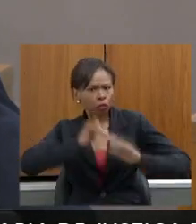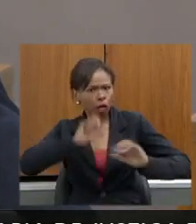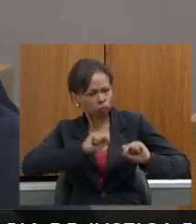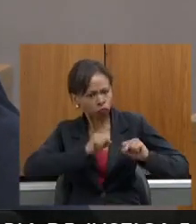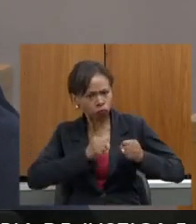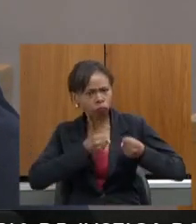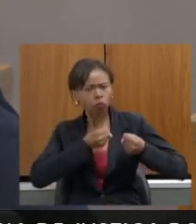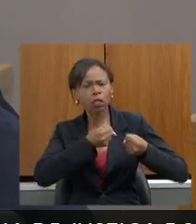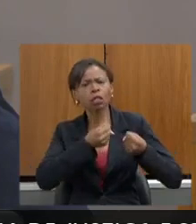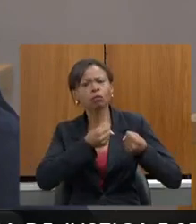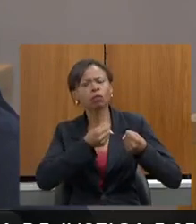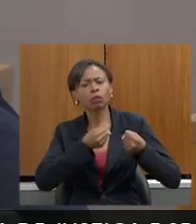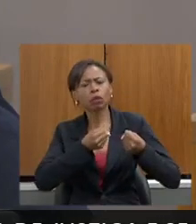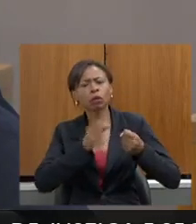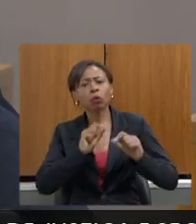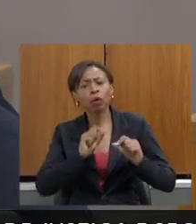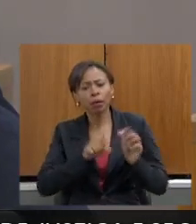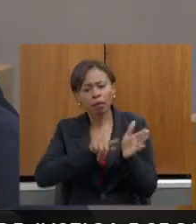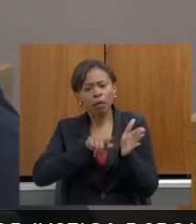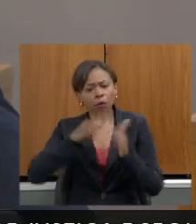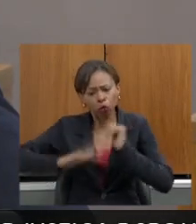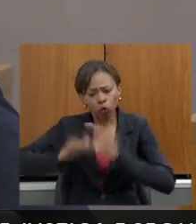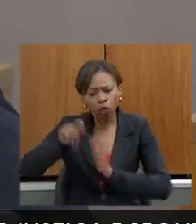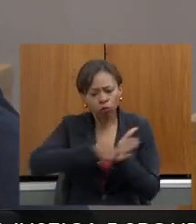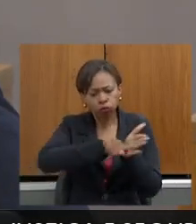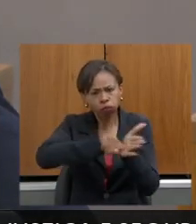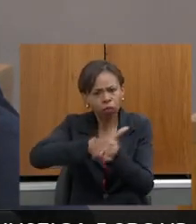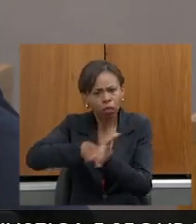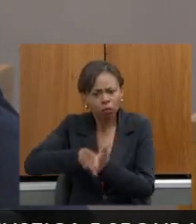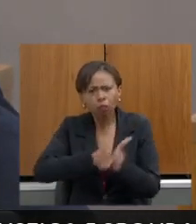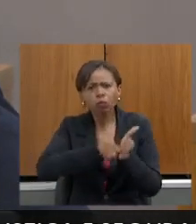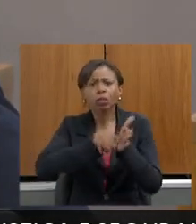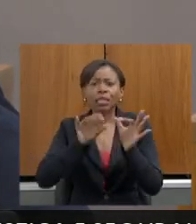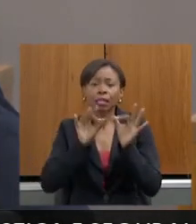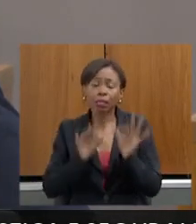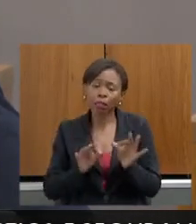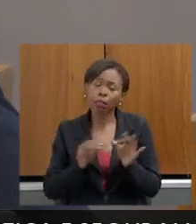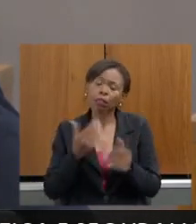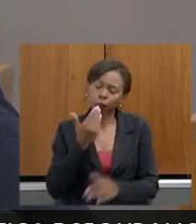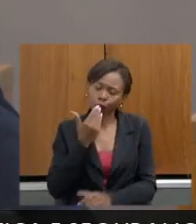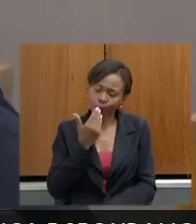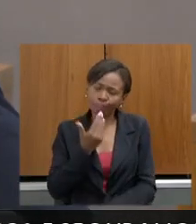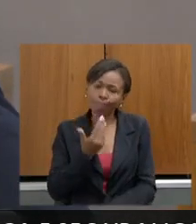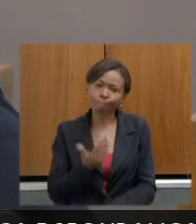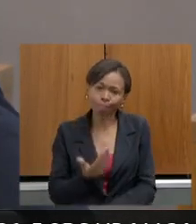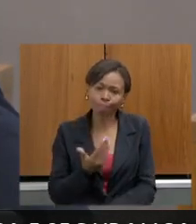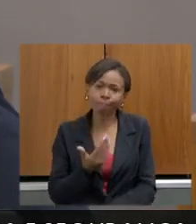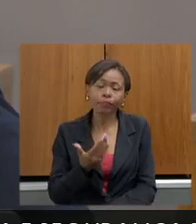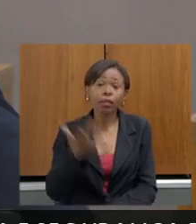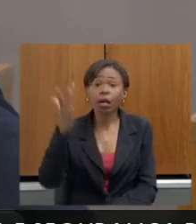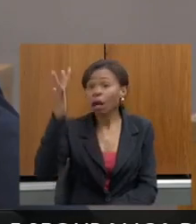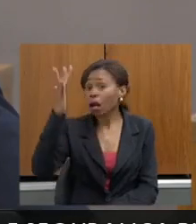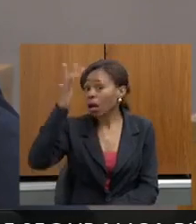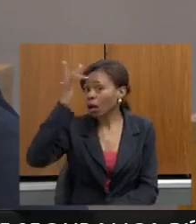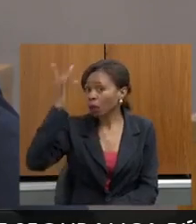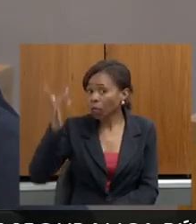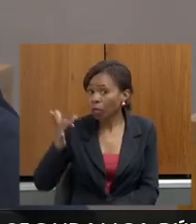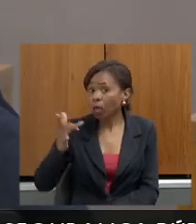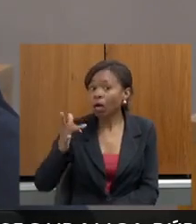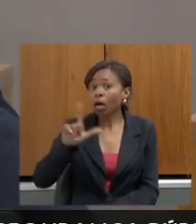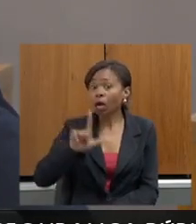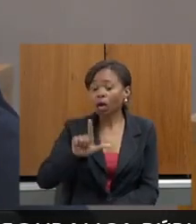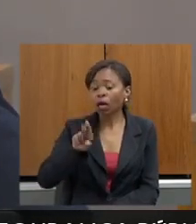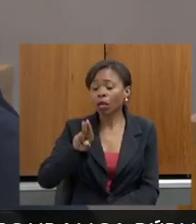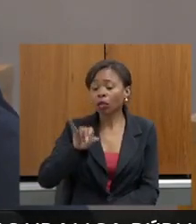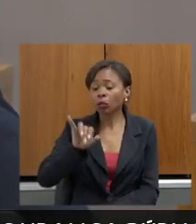com todos os investigações e esse é um pedido é nós vamos ter aqui amanhã a doutora